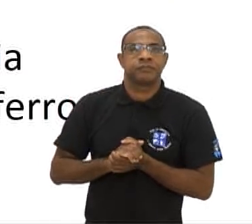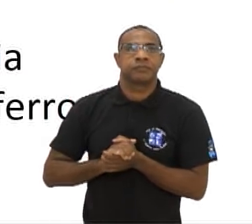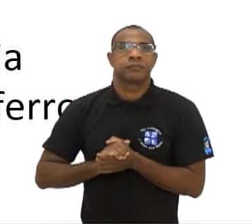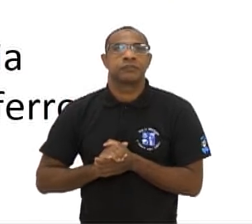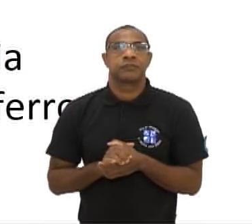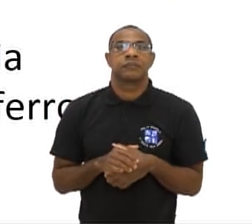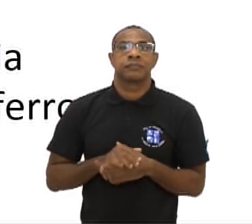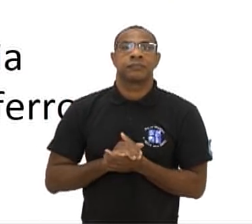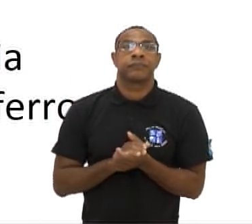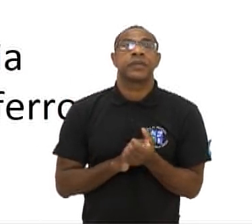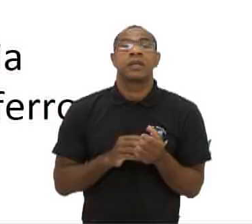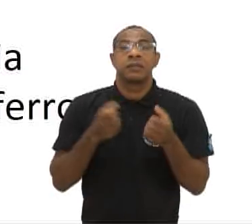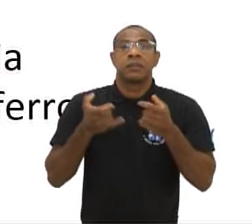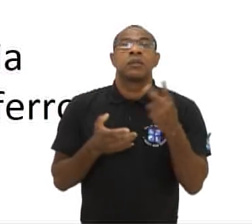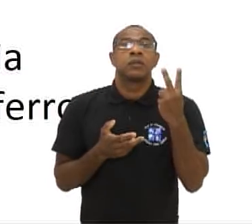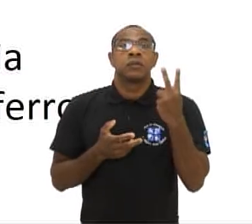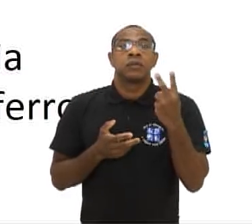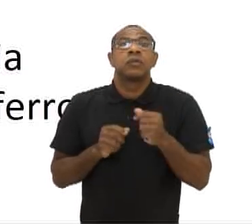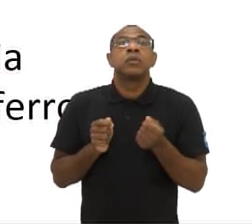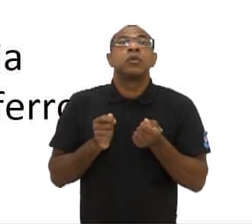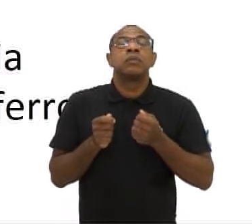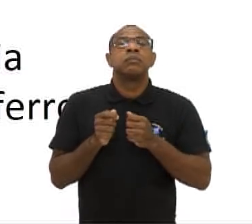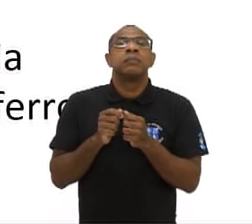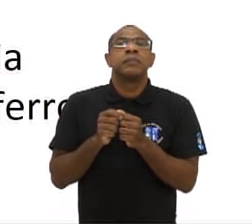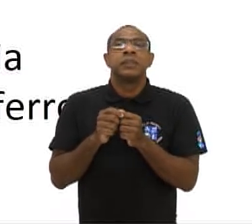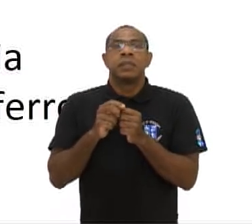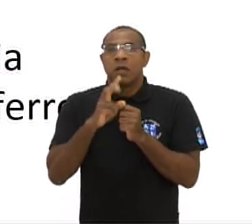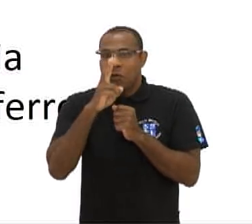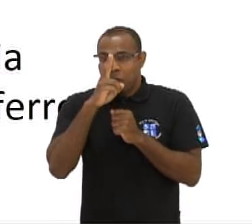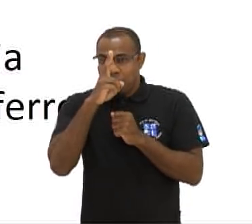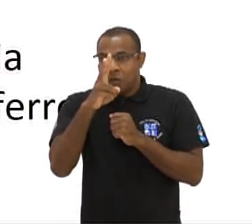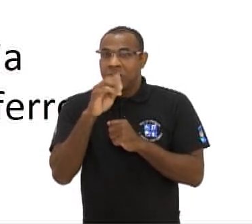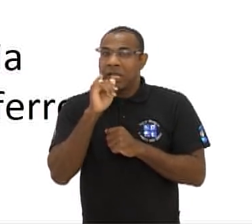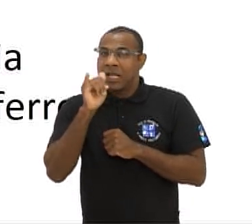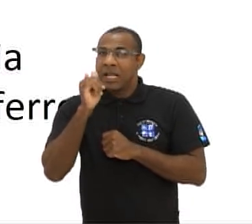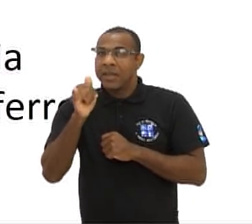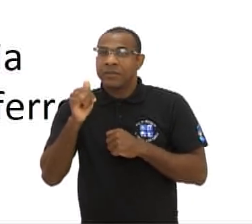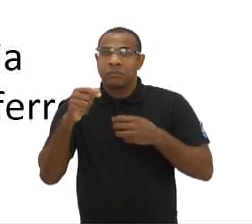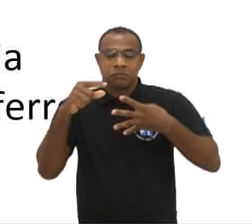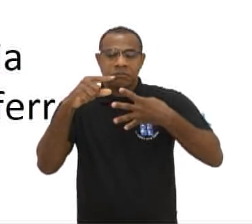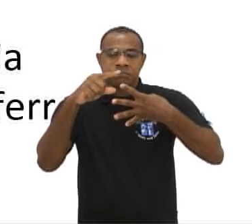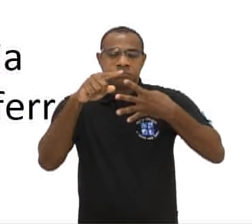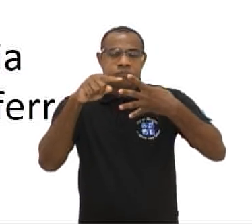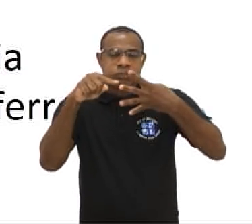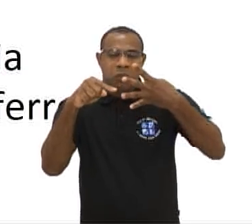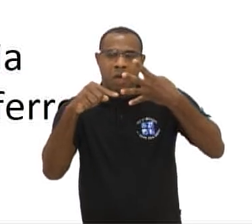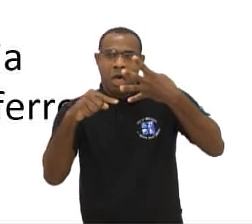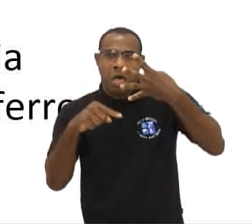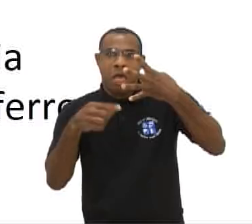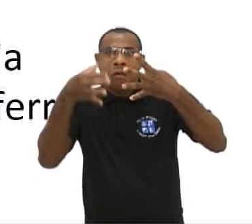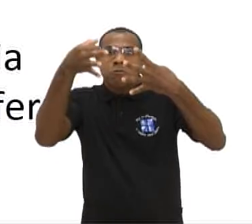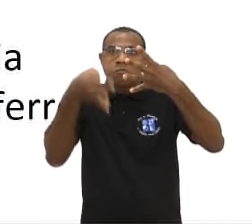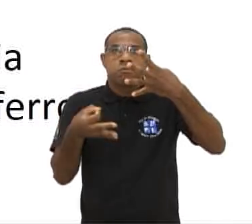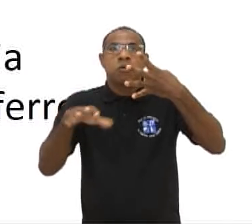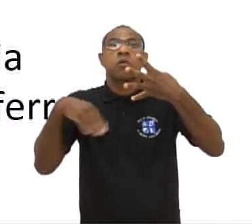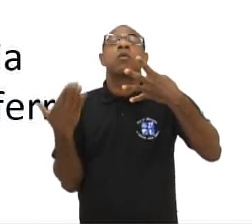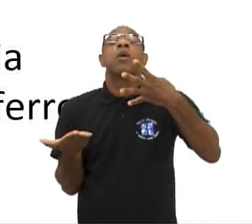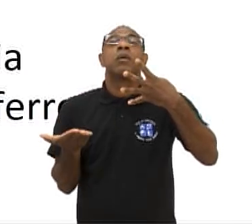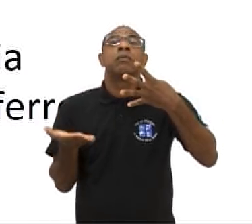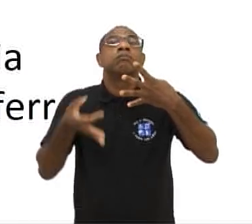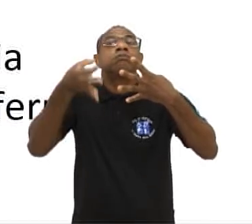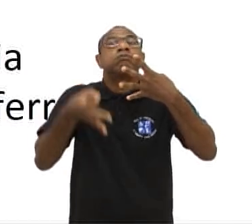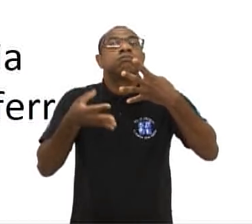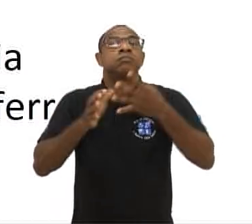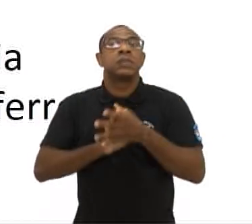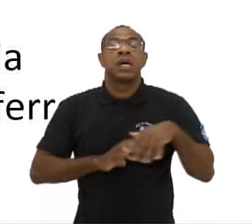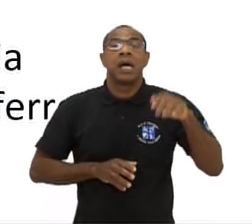certinho. Ele fala assim, ó, sobre resistência elétrica, assinale a afirmativa correta.